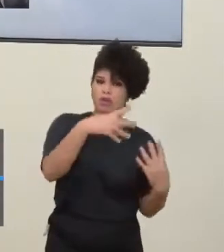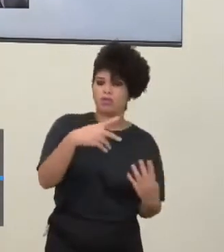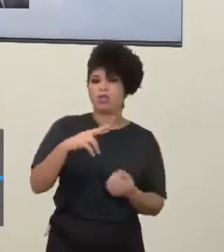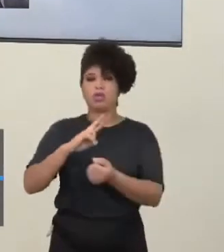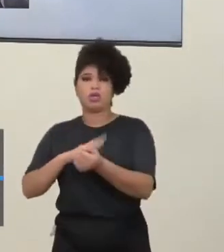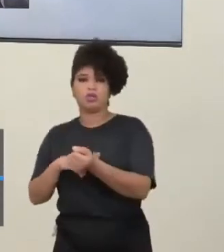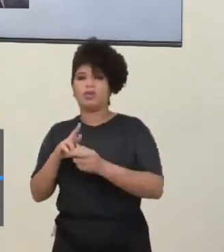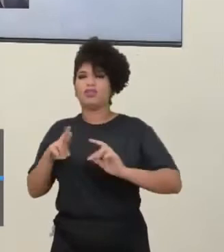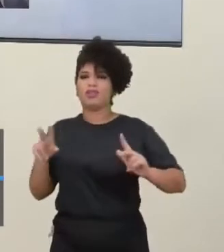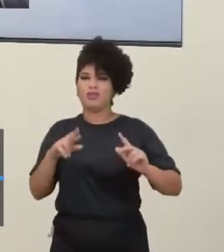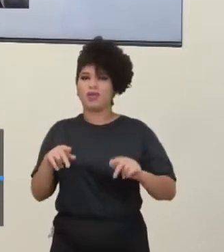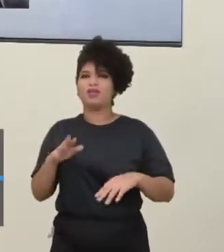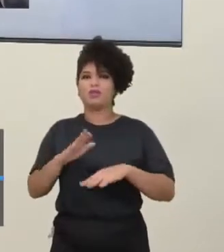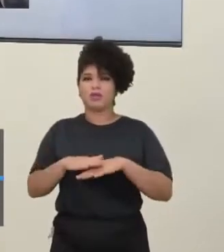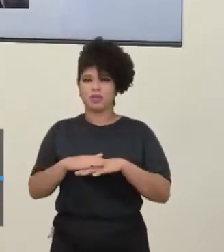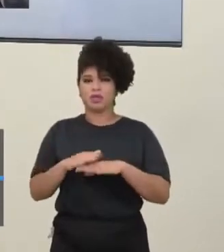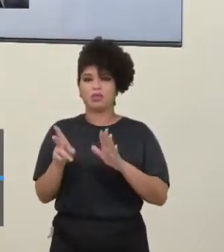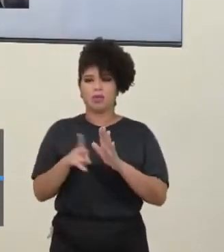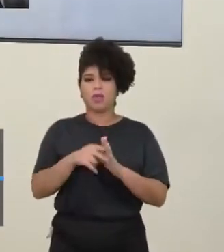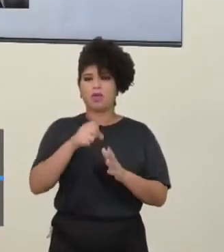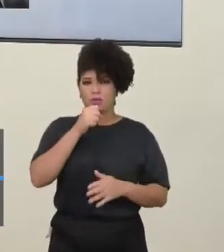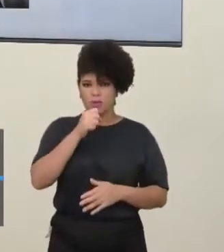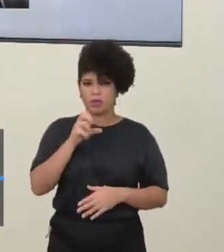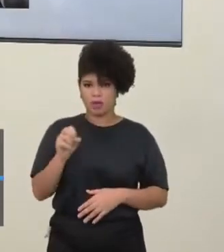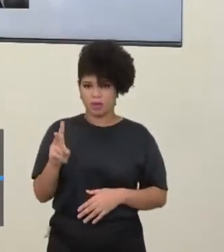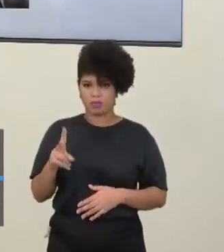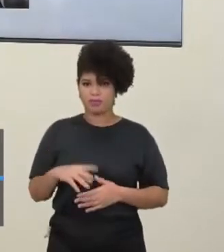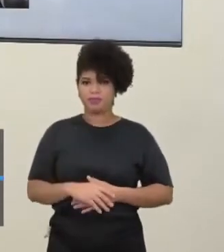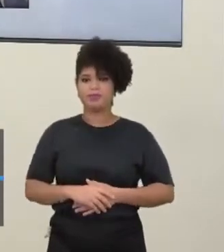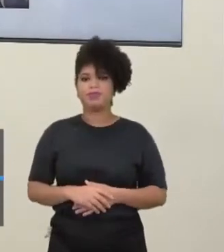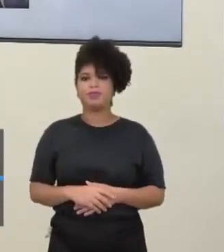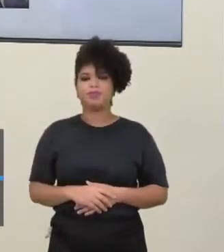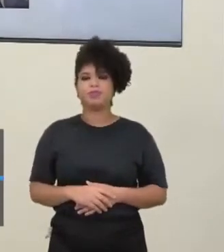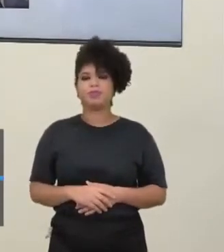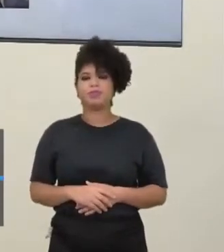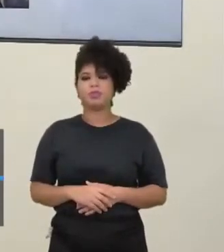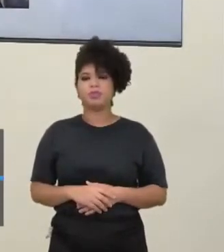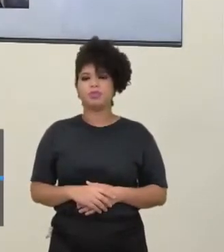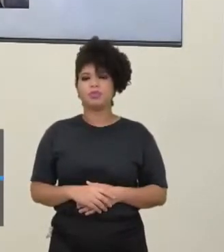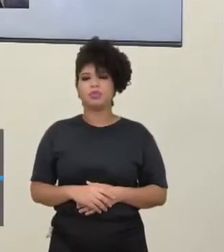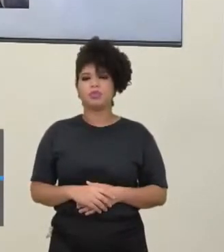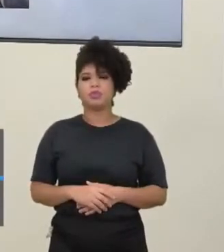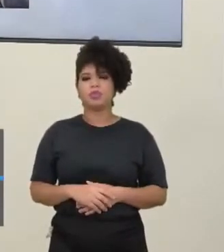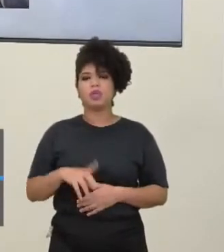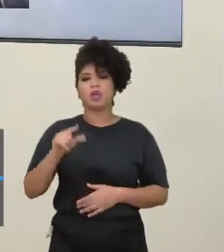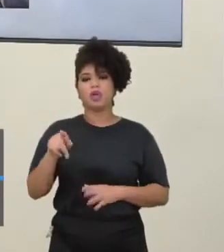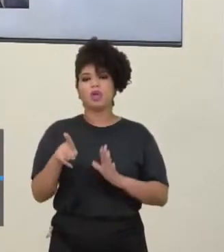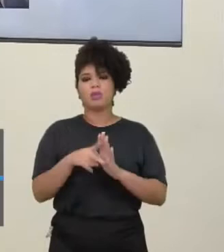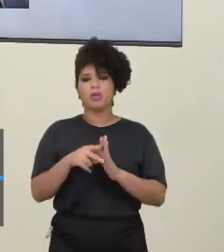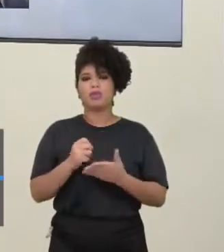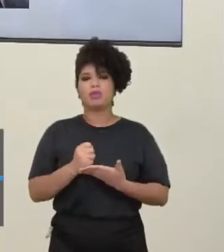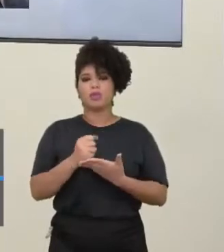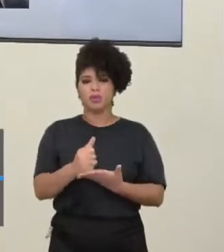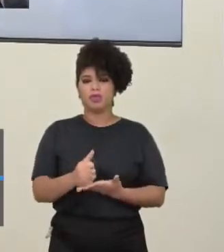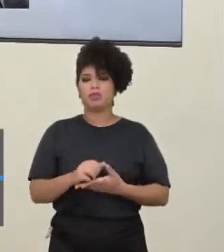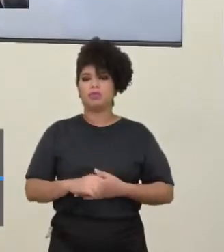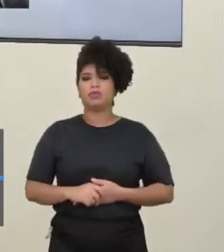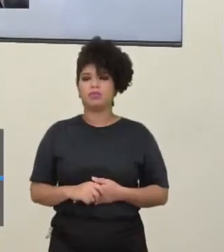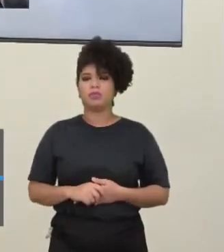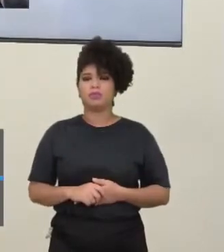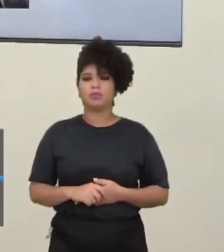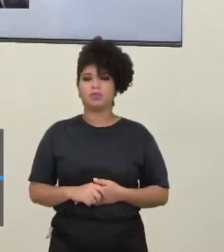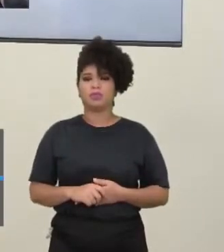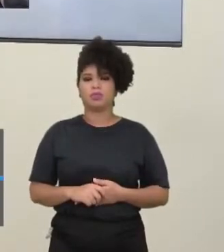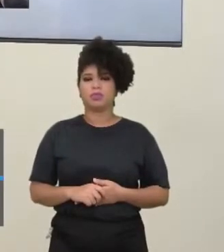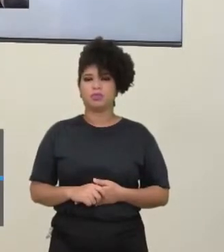né? O artista da banda, tá bom? Então nós temos aí, isso é o caso que a gente chama de músico de apoio. E tem, né,